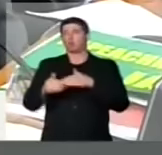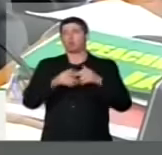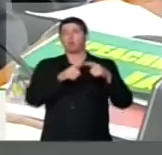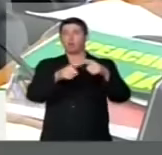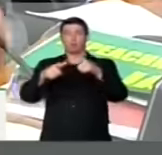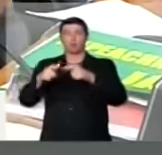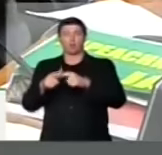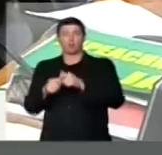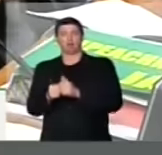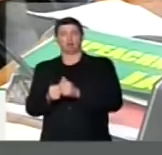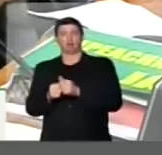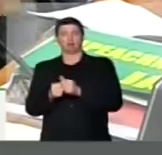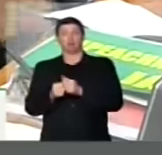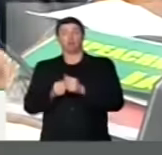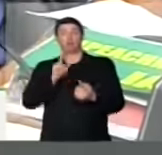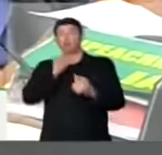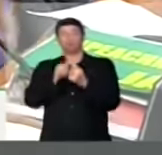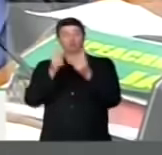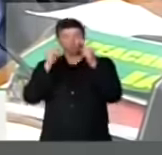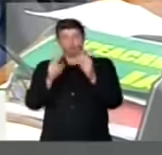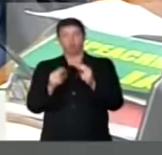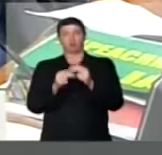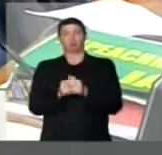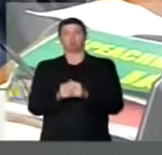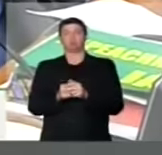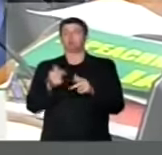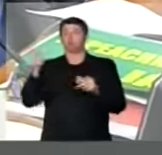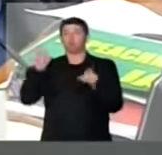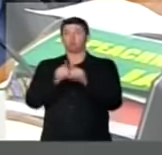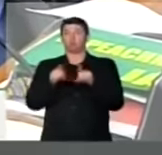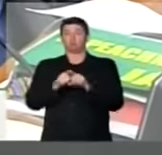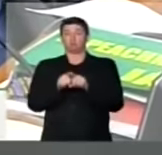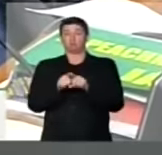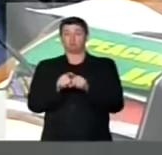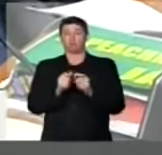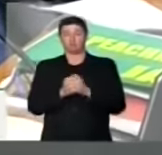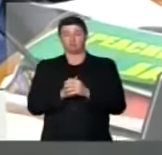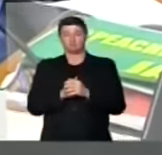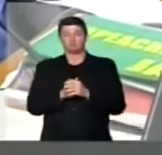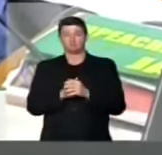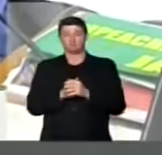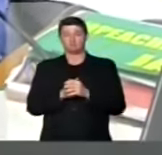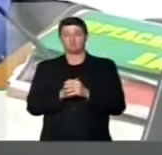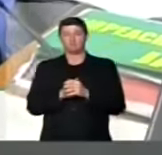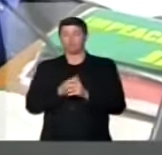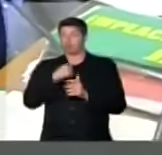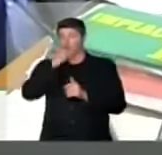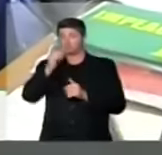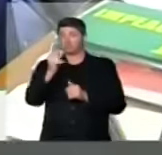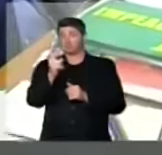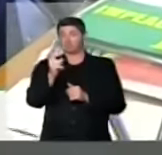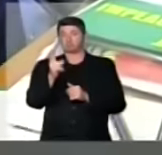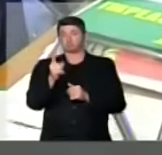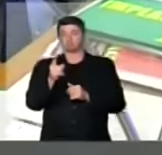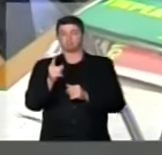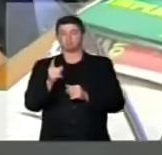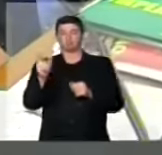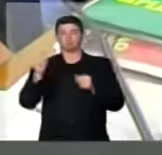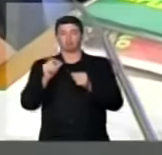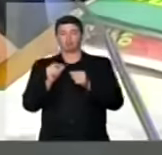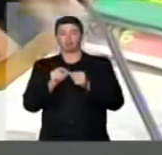escalões, com esse mesmo objetivo, além de outro, e advirto aqui, além de outro, levar